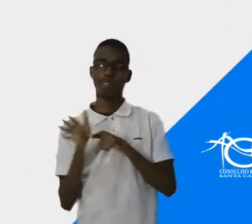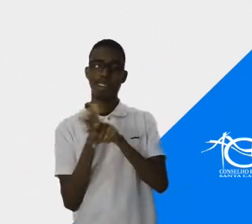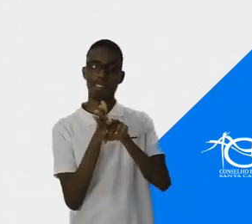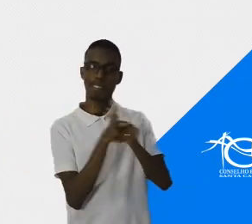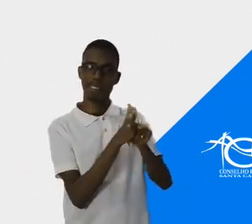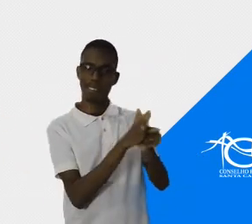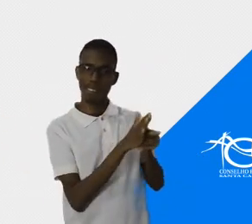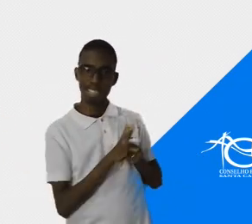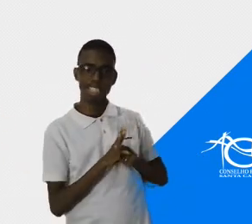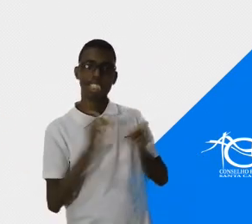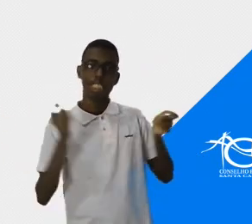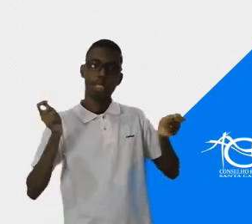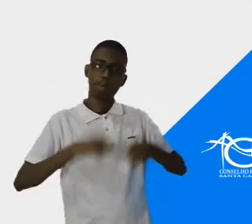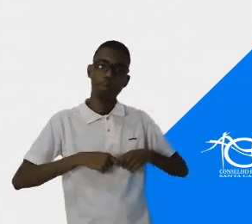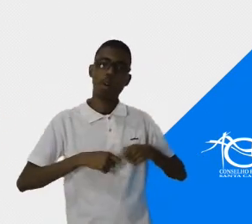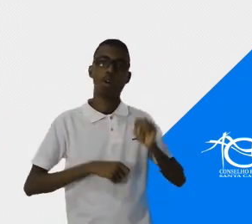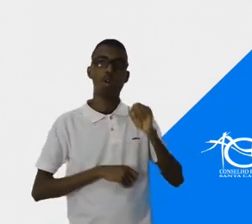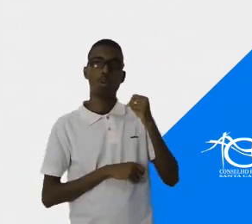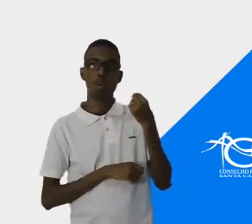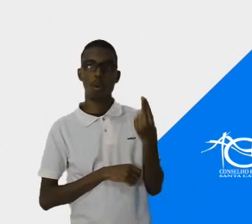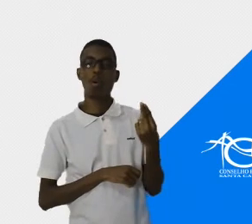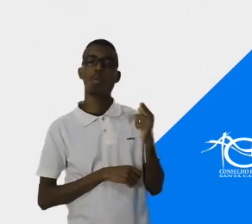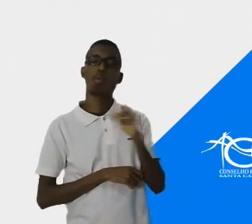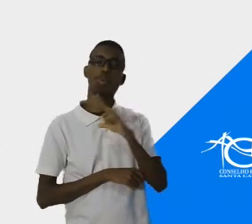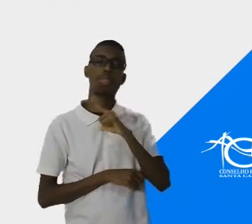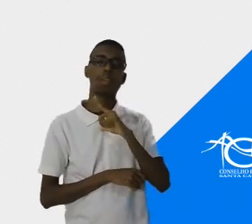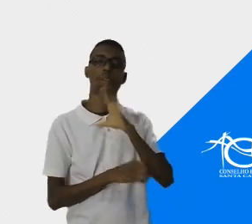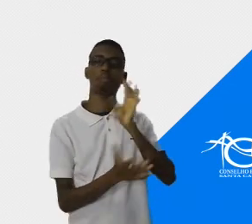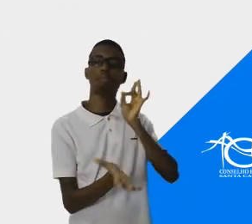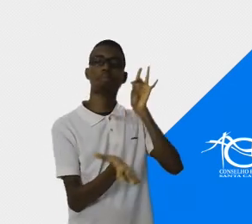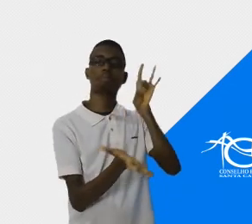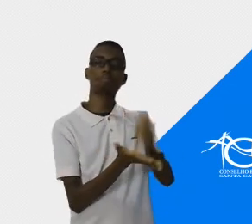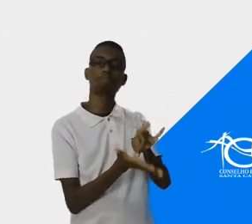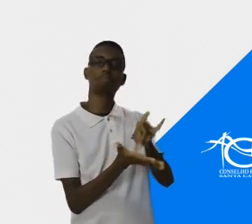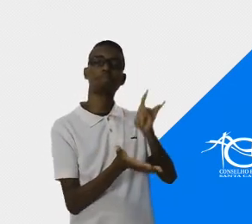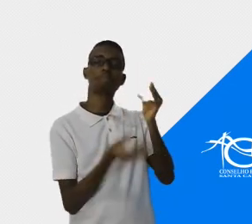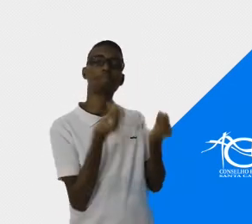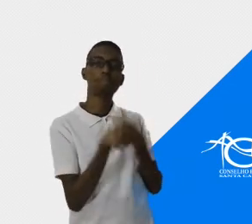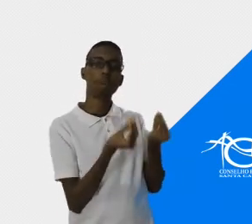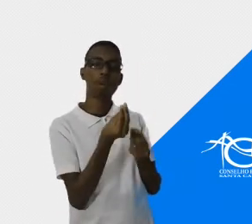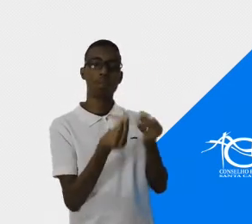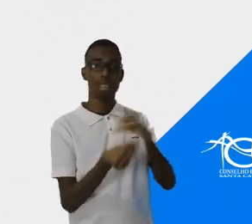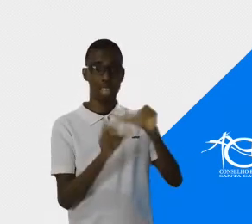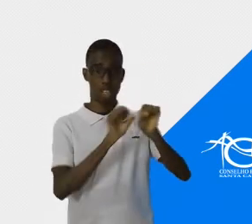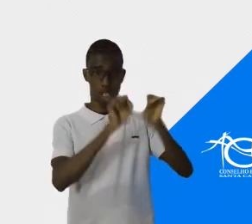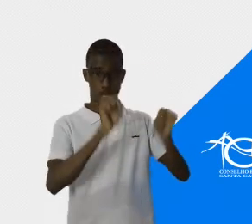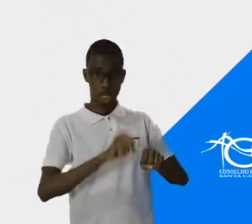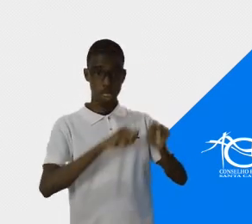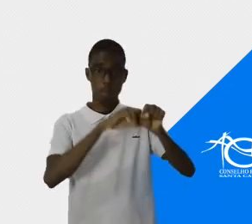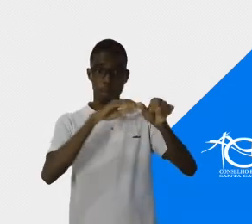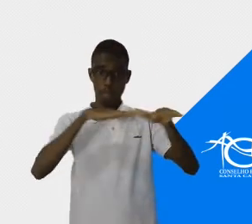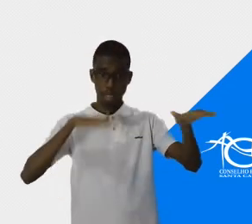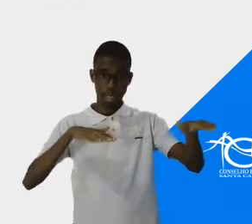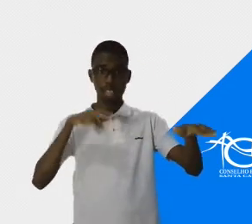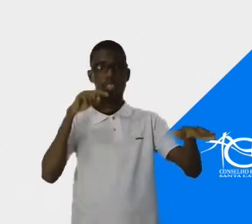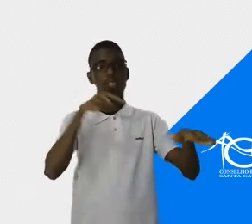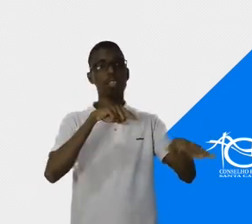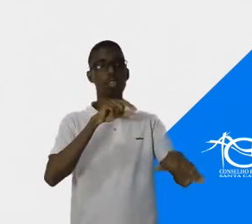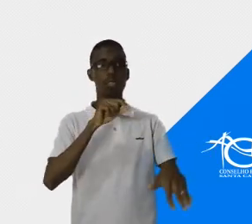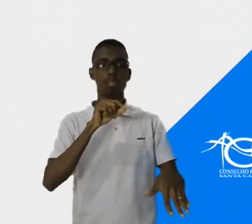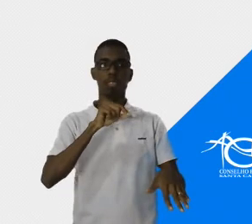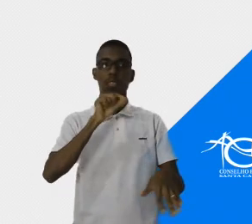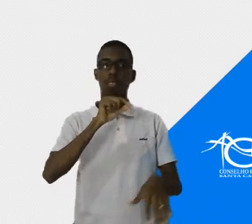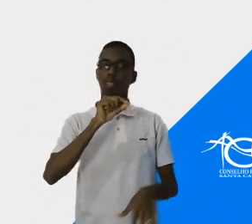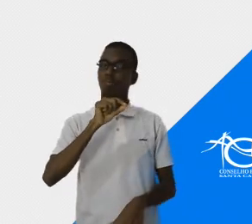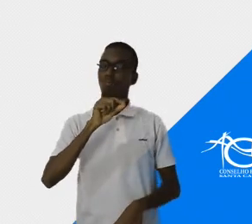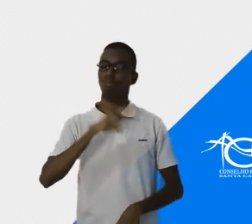hipótese clínica, no caso concreto. Então, o sistema trânsito, a avaliação psicológica do trânsito, ele parte do pressuposto de que você vai levantar algumas variáveis